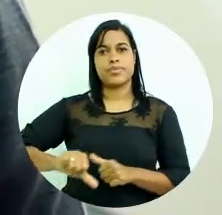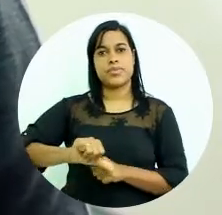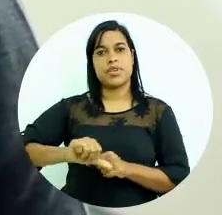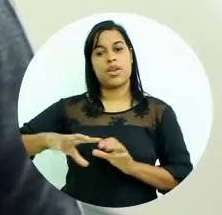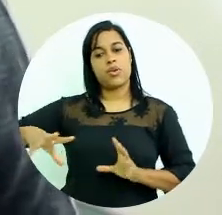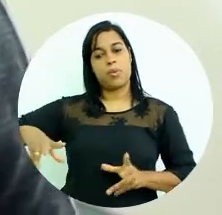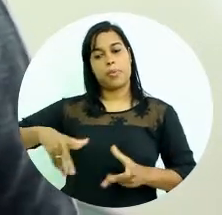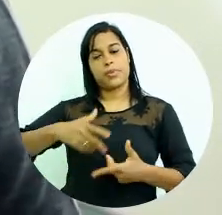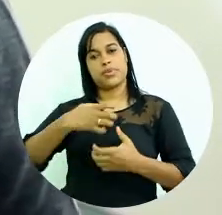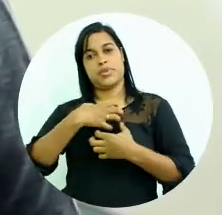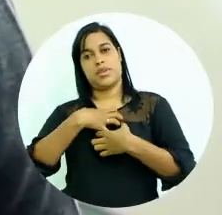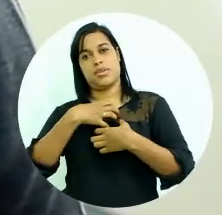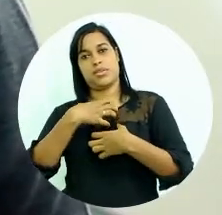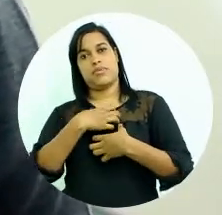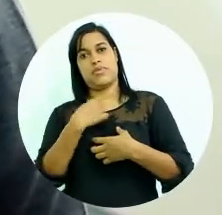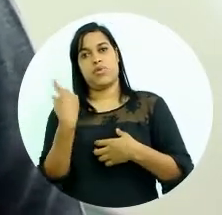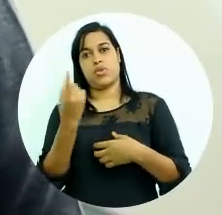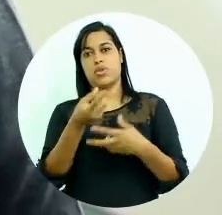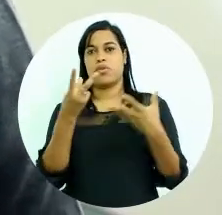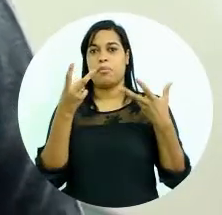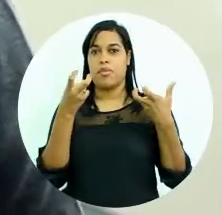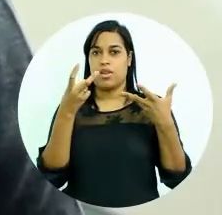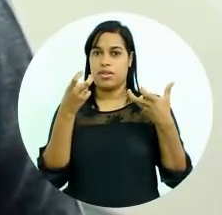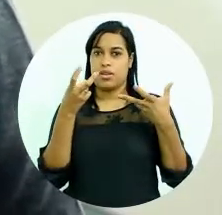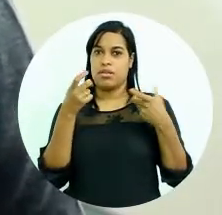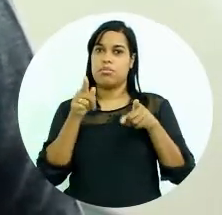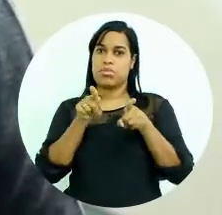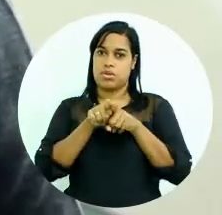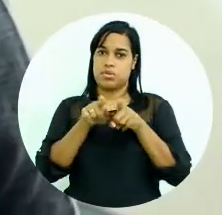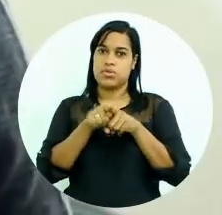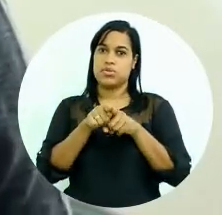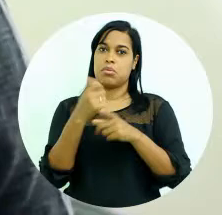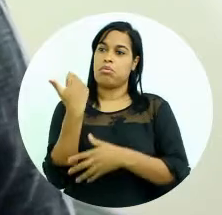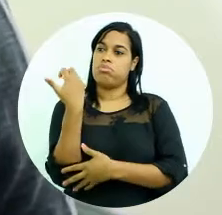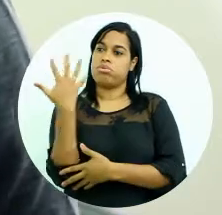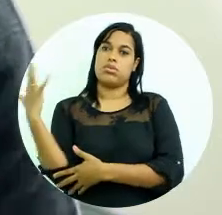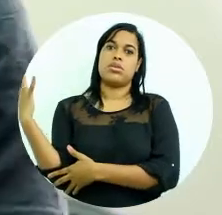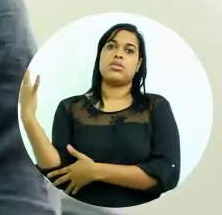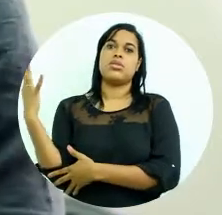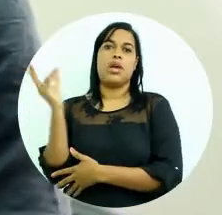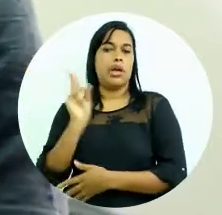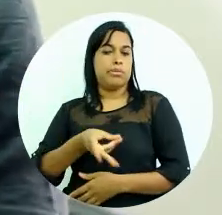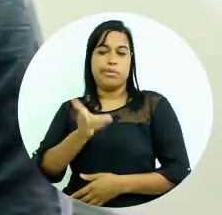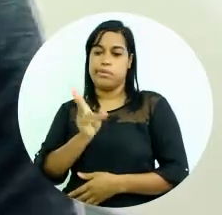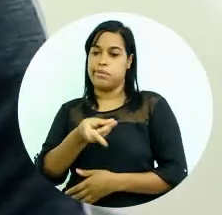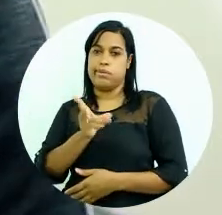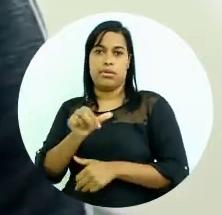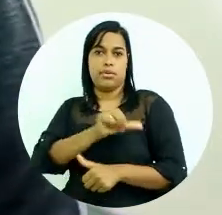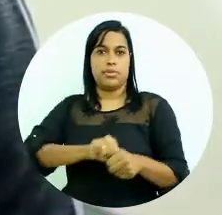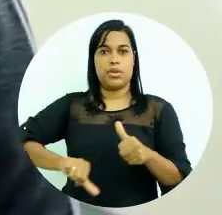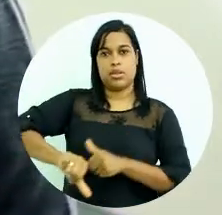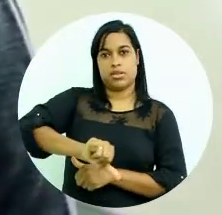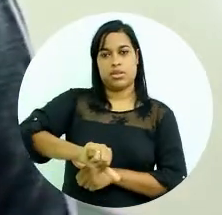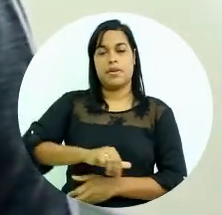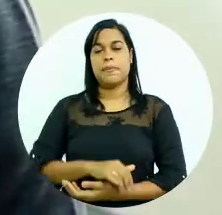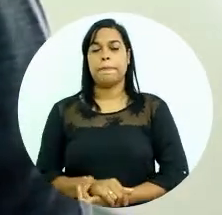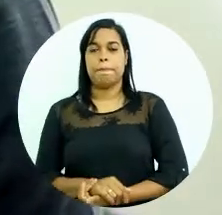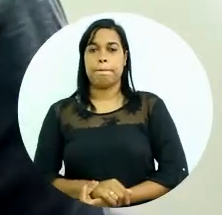mudam, e o mundo sensível, que é o mundo que nós percebemos da natureza, que é um mundo que está em constante